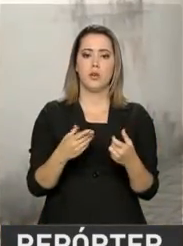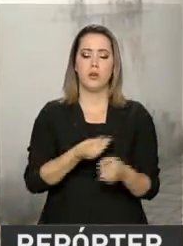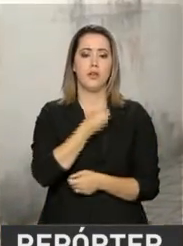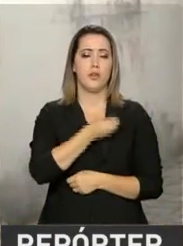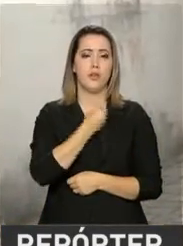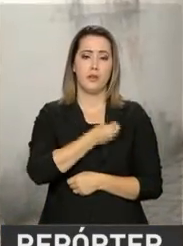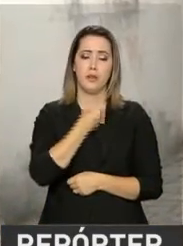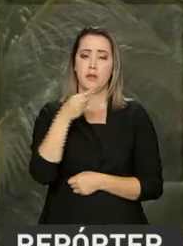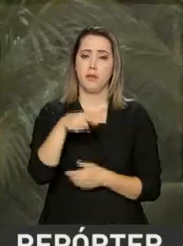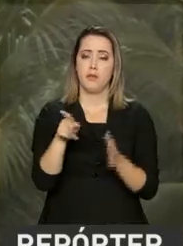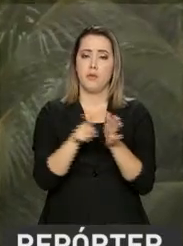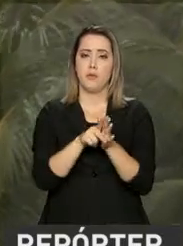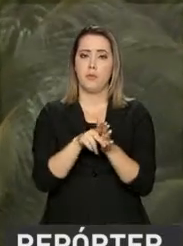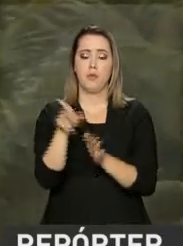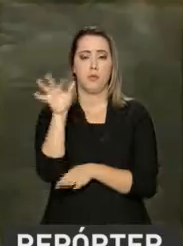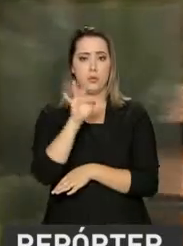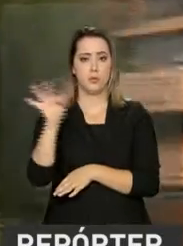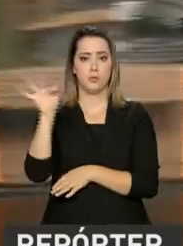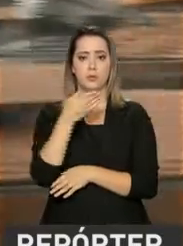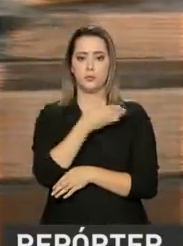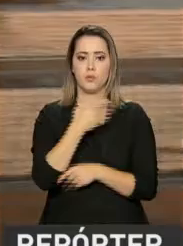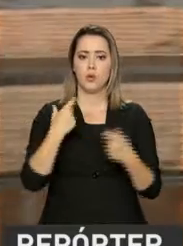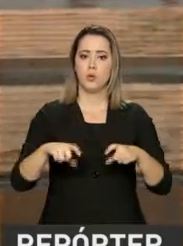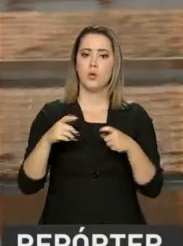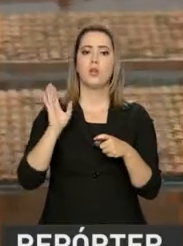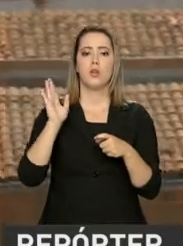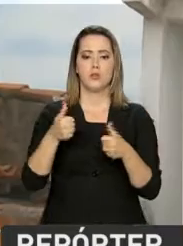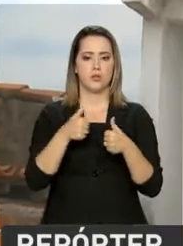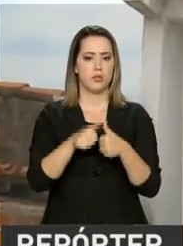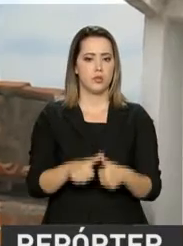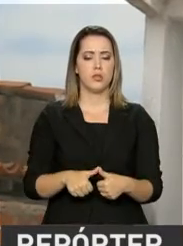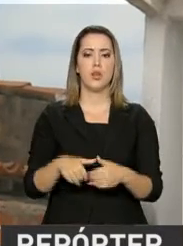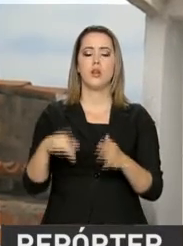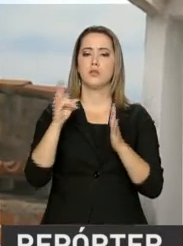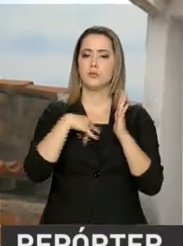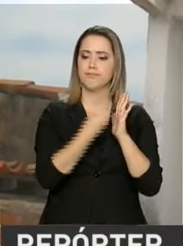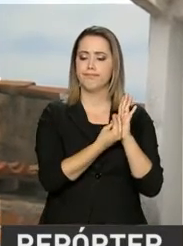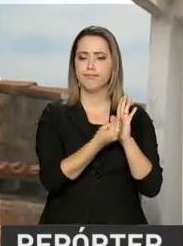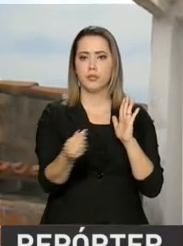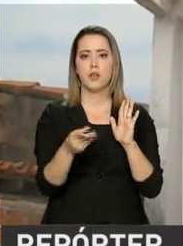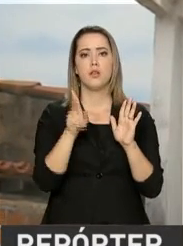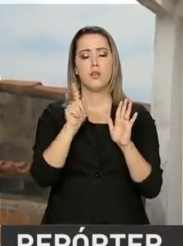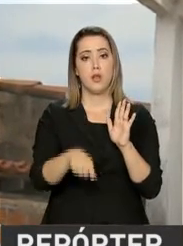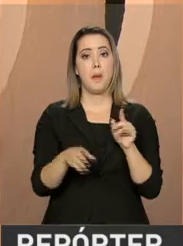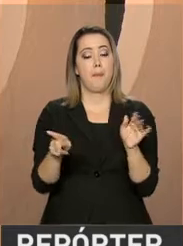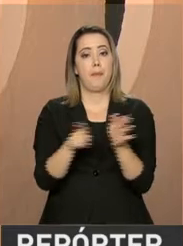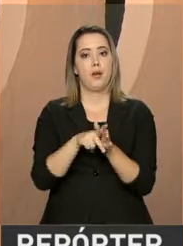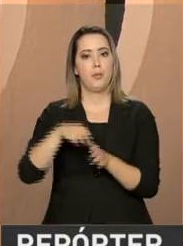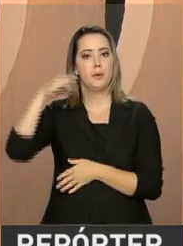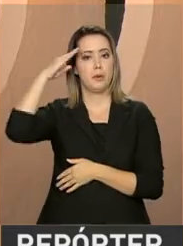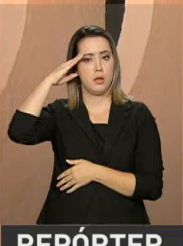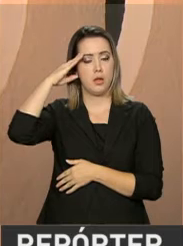que vive em fortaleza o bairro em que mora já está sendo regularizado a região do pirambu pertence à marinha